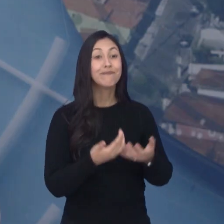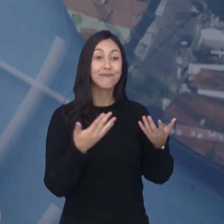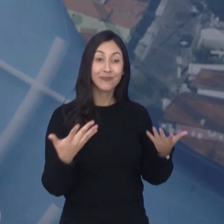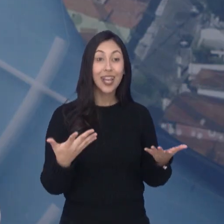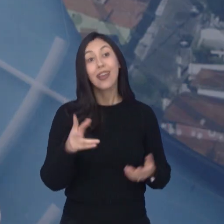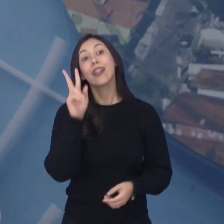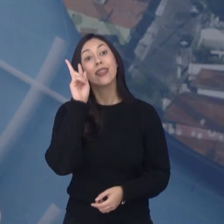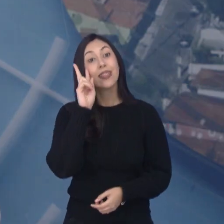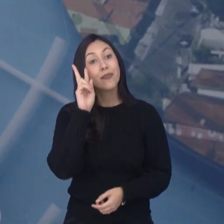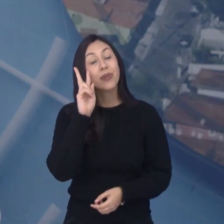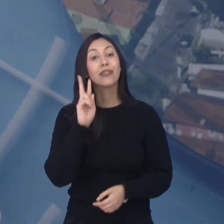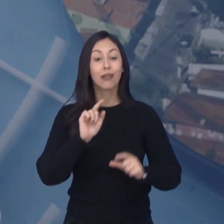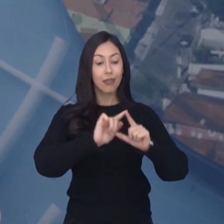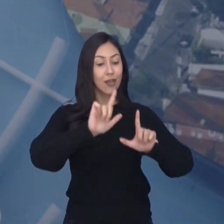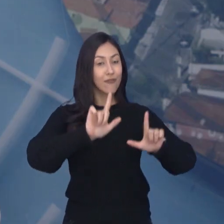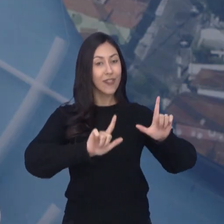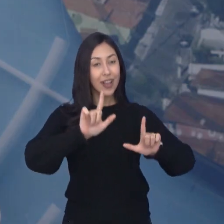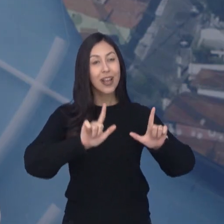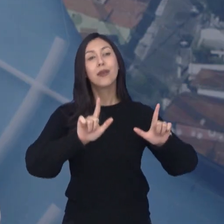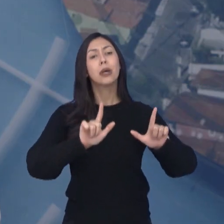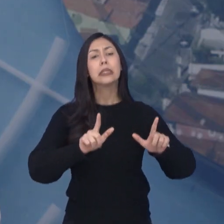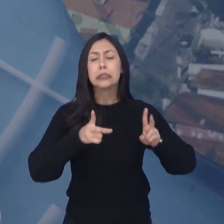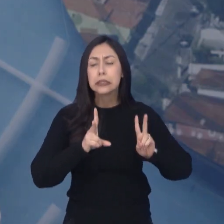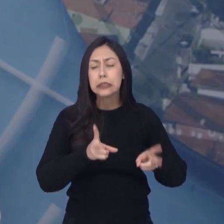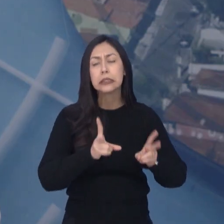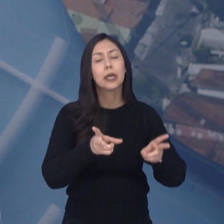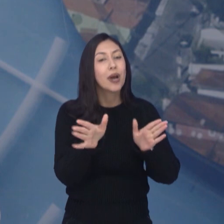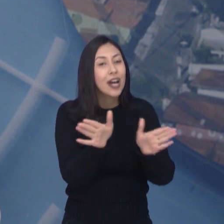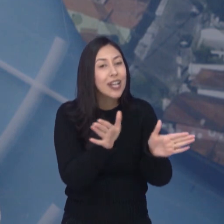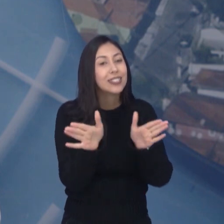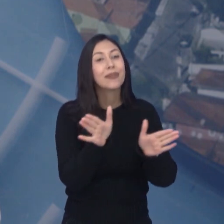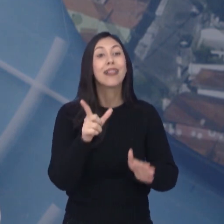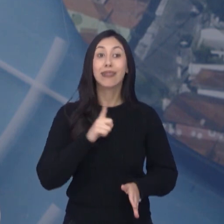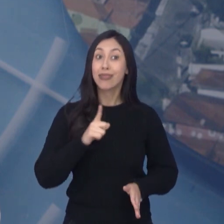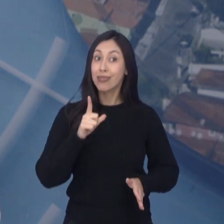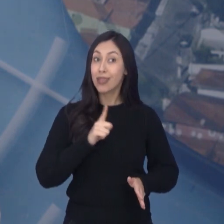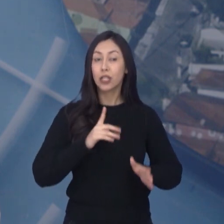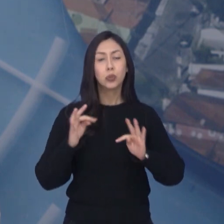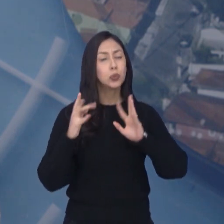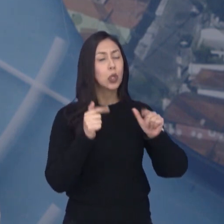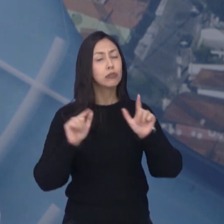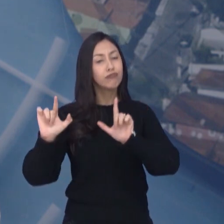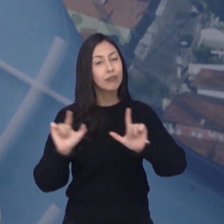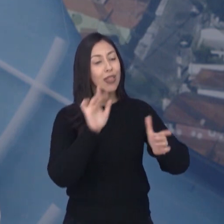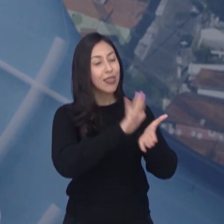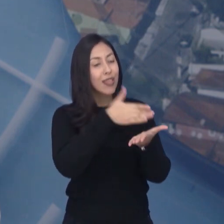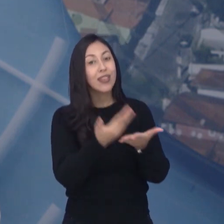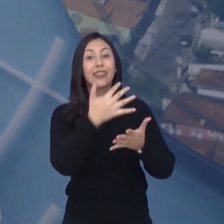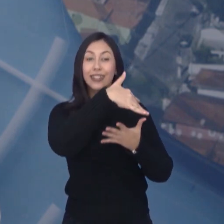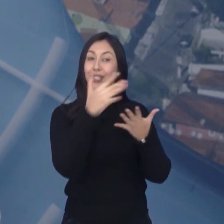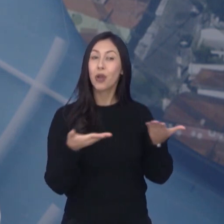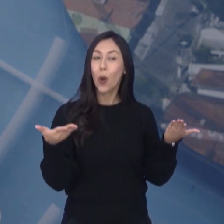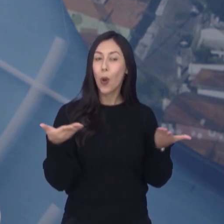E lembrando que a TV Câmara, né, gente, preza pela acessibilidade e tem um conteúdo 100% traduzido em Libras. Quem